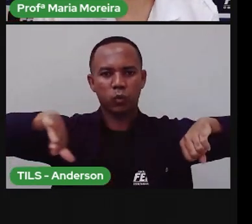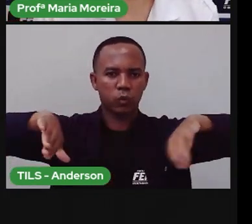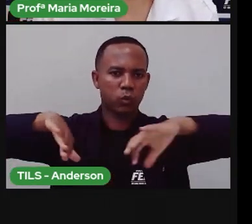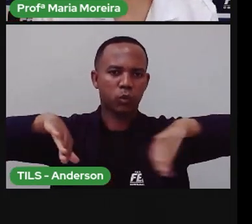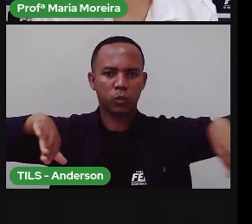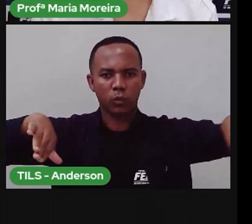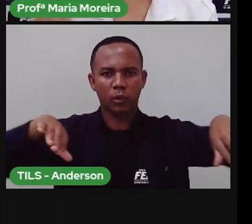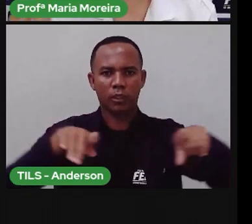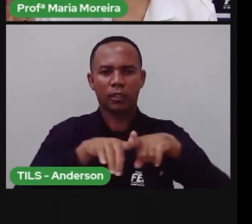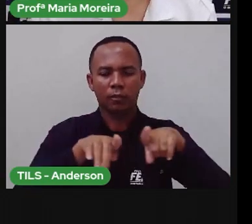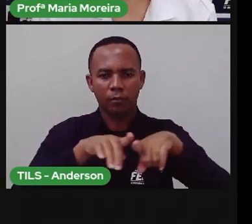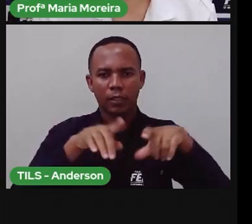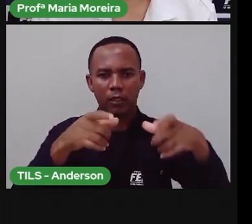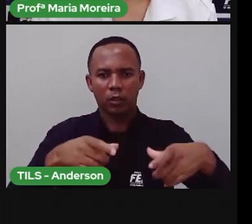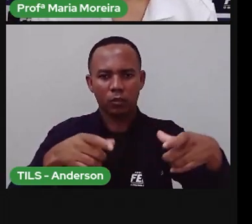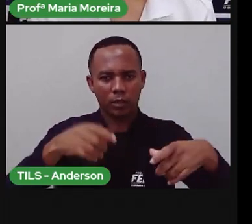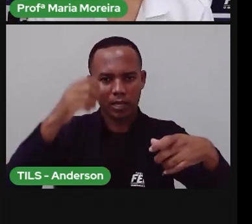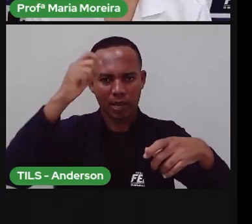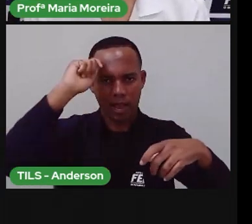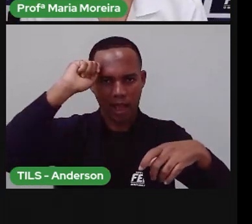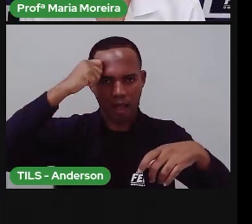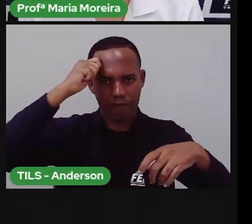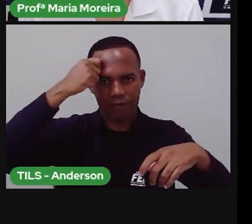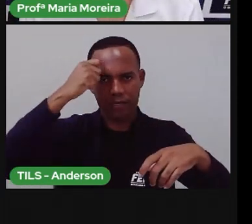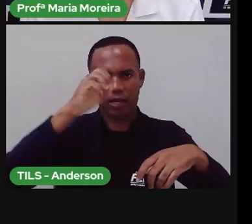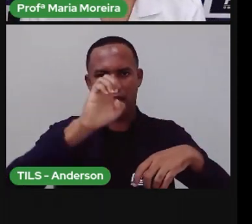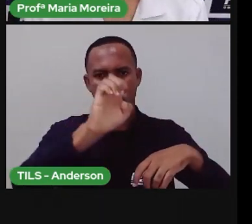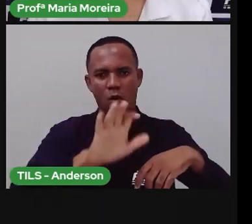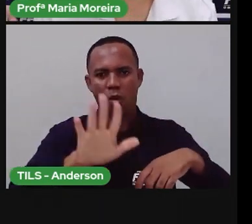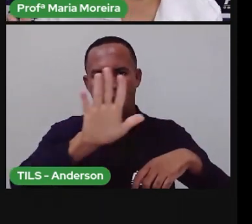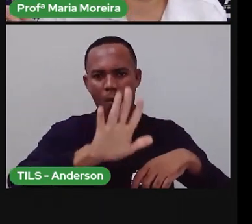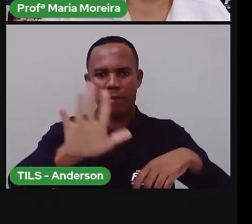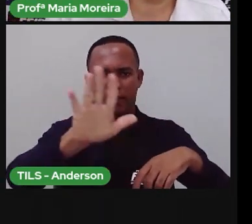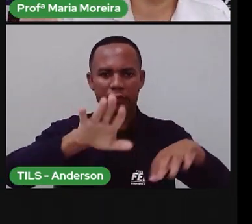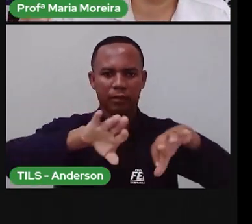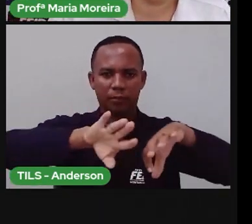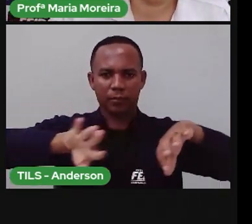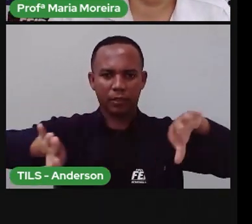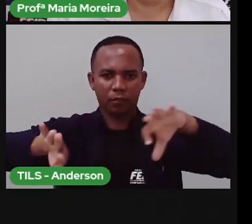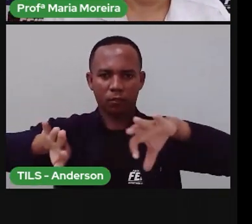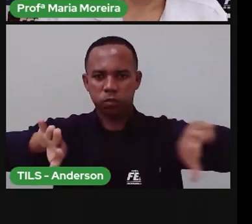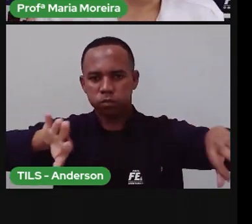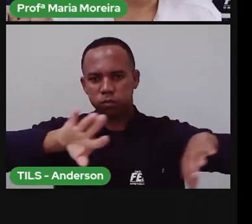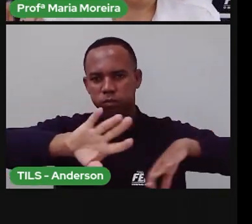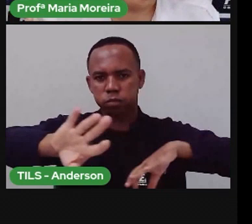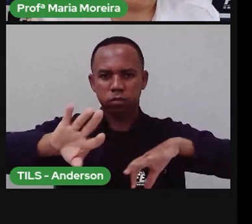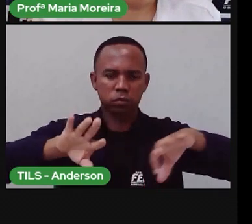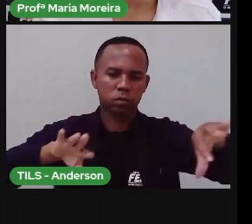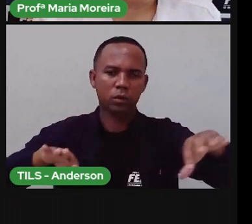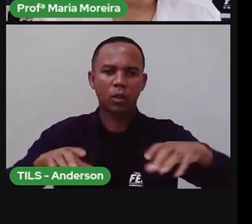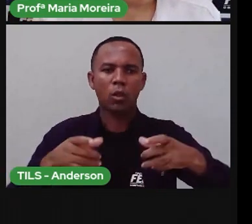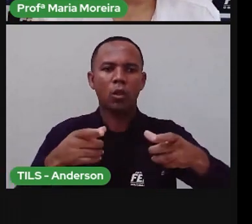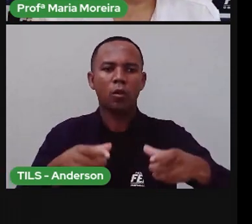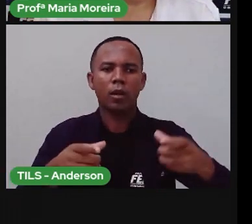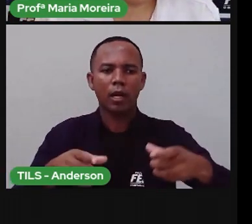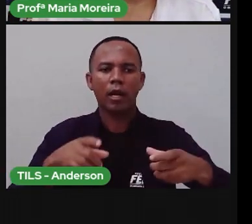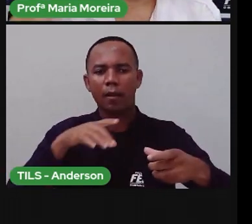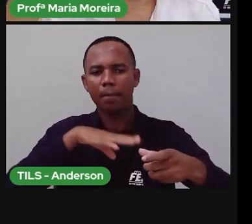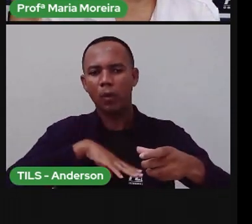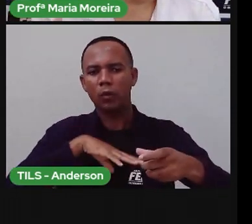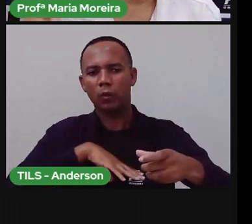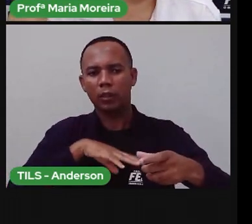quê? Da África e da Europa. A África, a gente está vendo aí no mapa, e a Europa, que é onde está quem? Portugal,